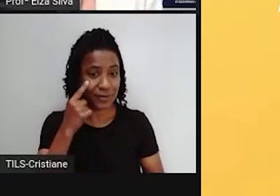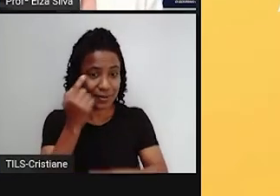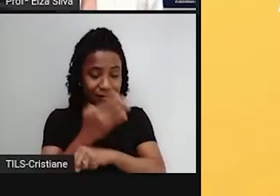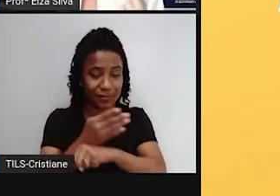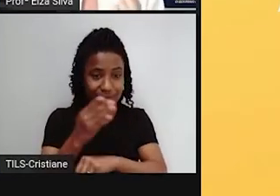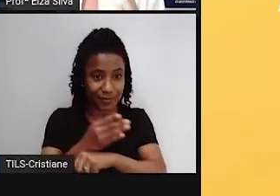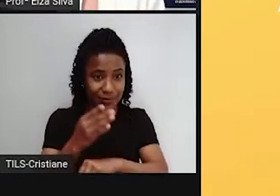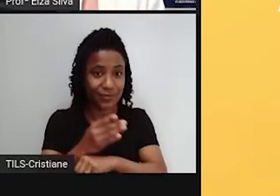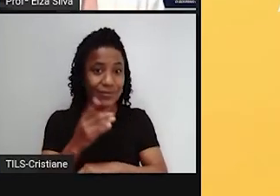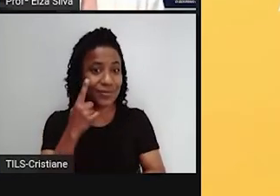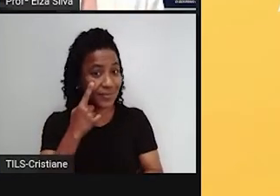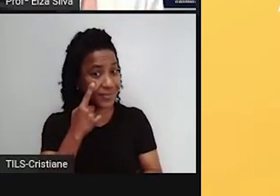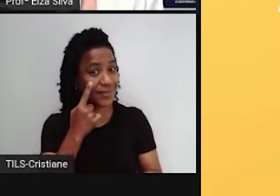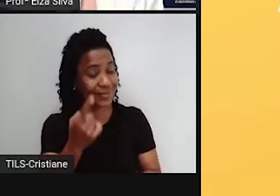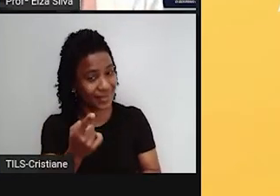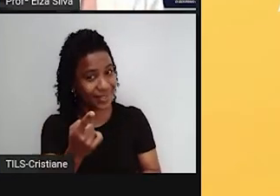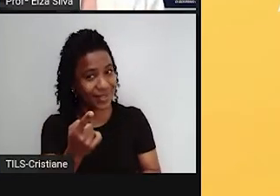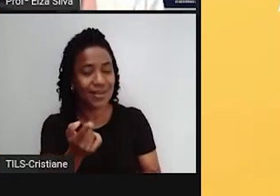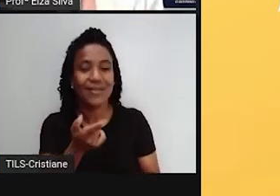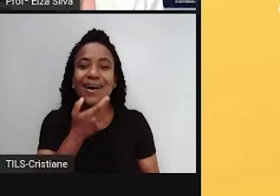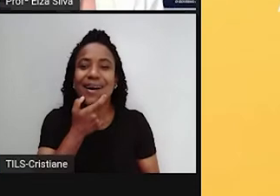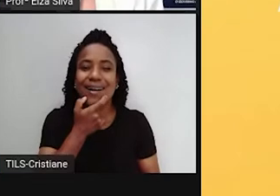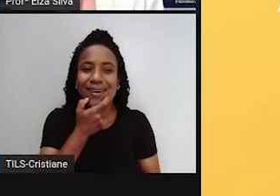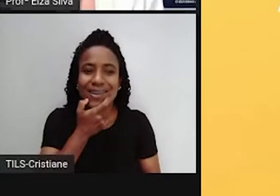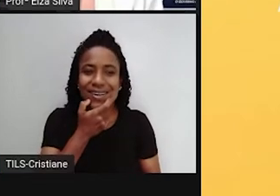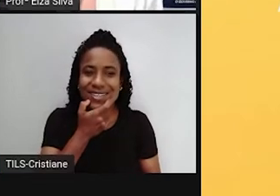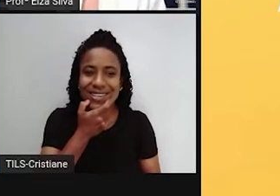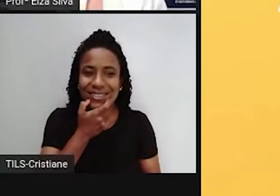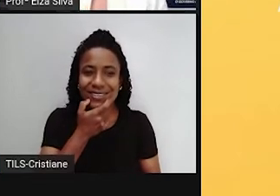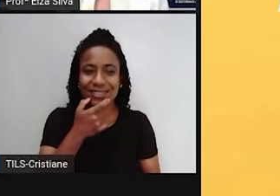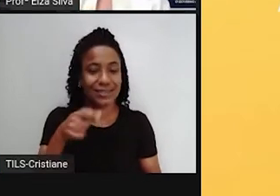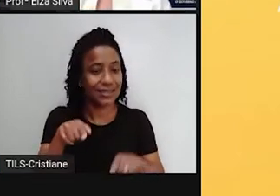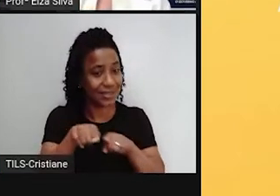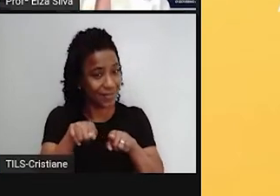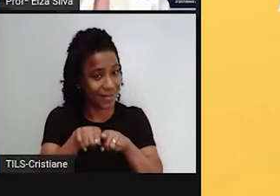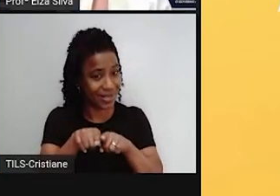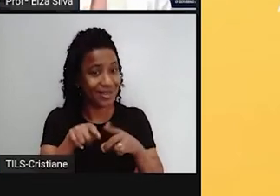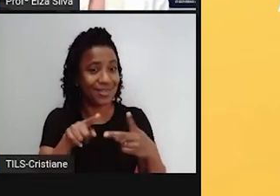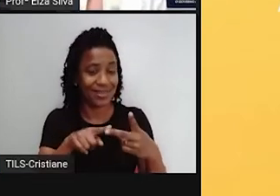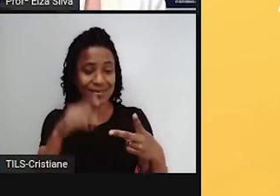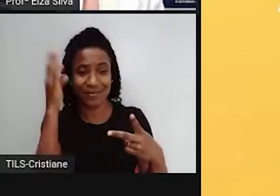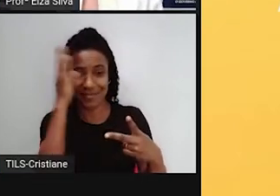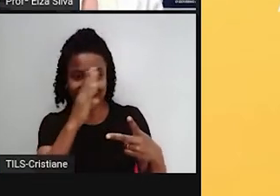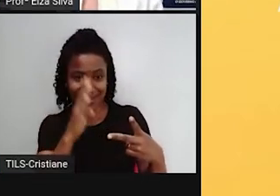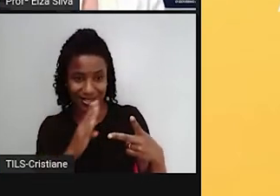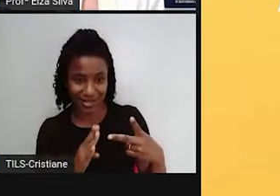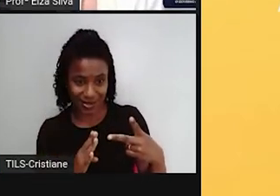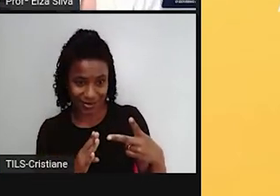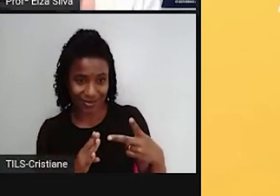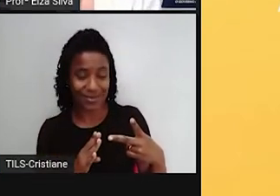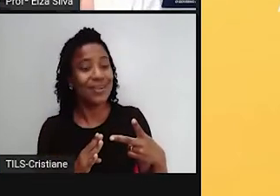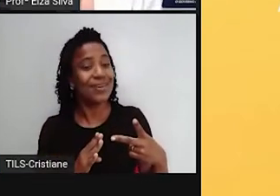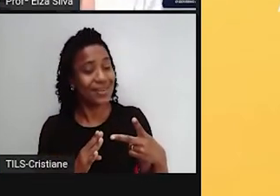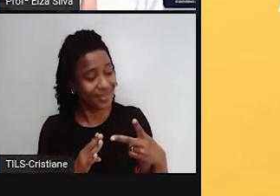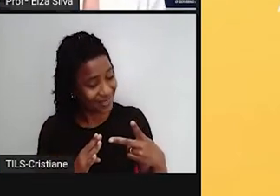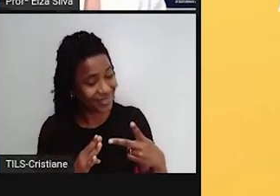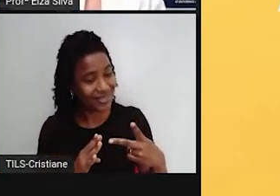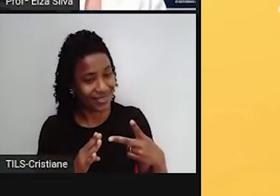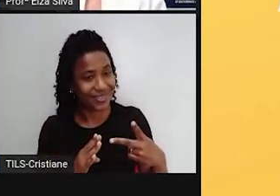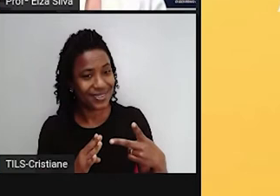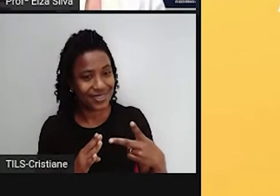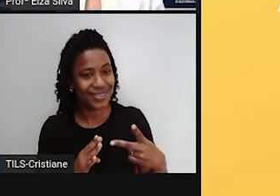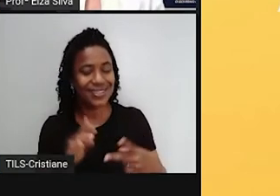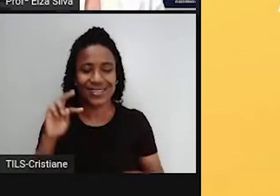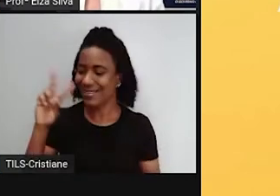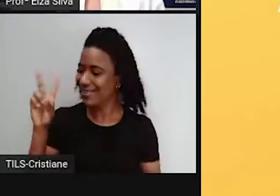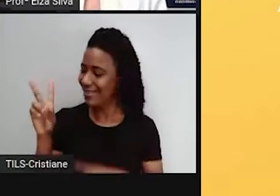respeito dos English and Brazilian proverbs. Então, provérbios, nós vamos ver agora, né? Provérbios que são utilizados